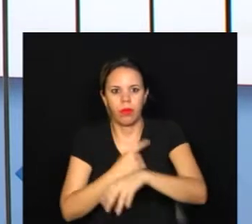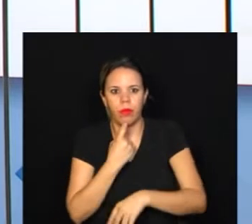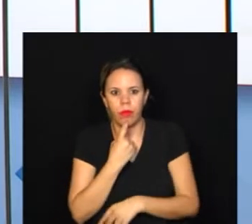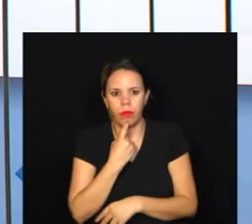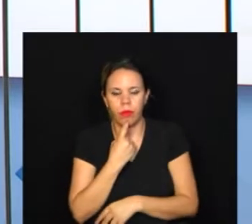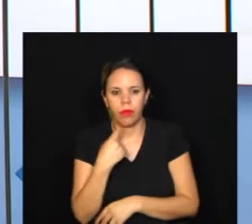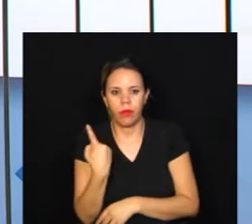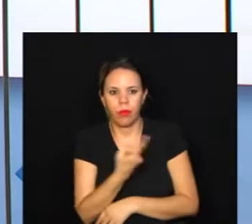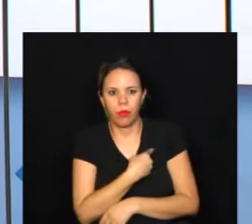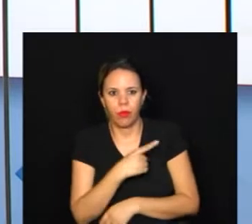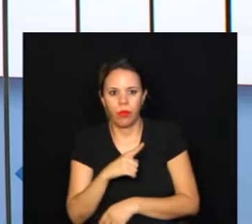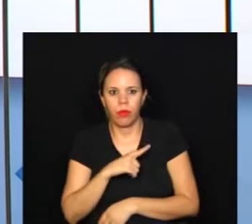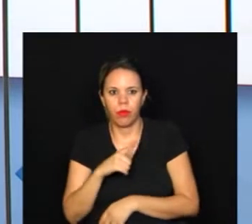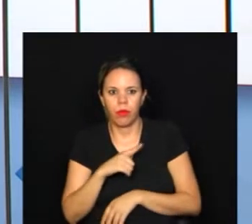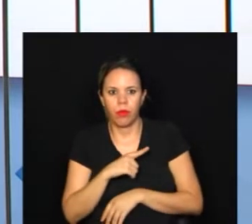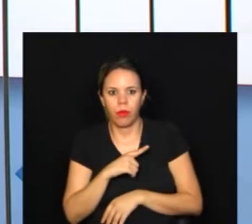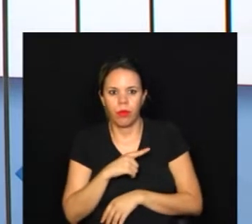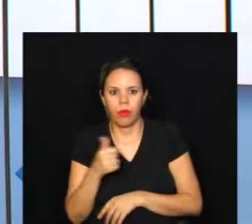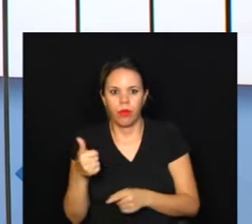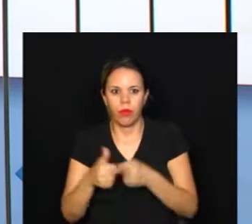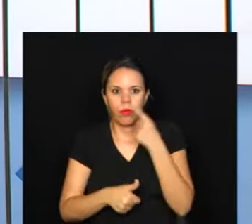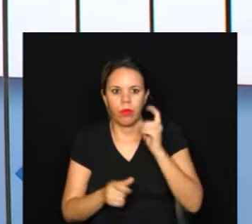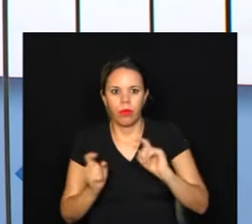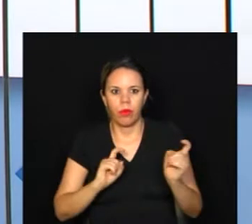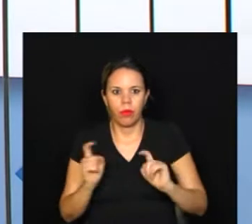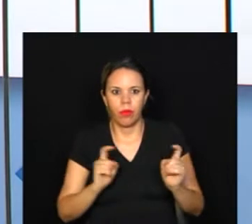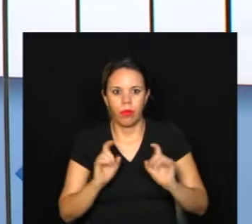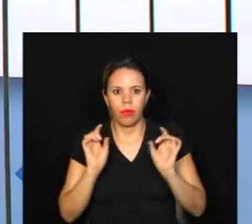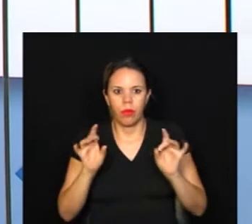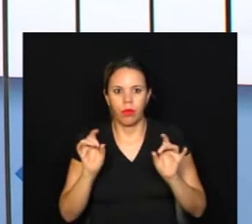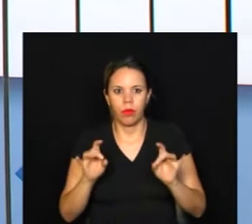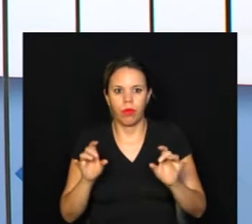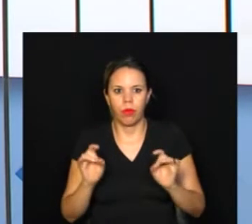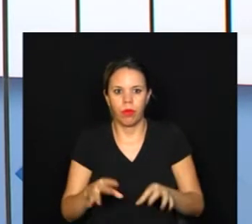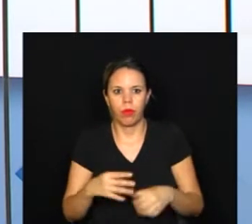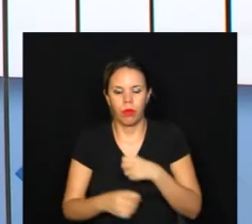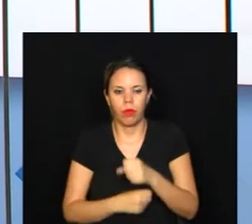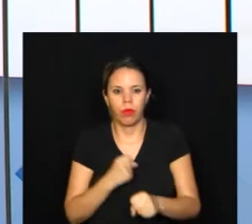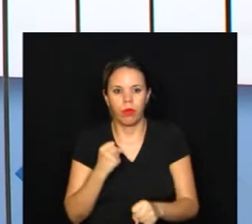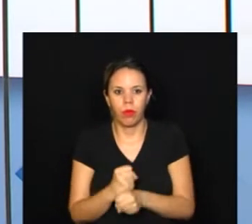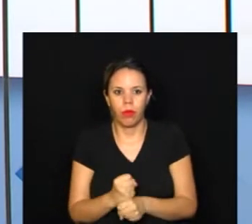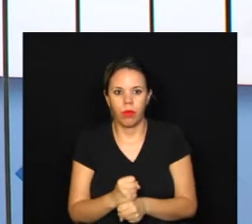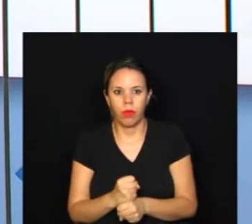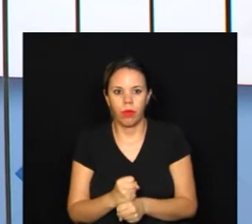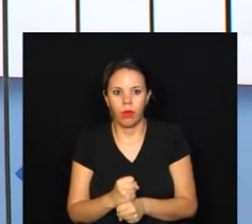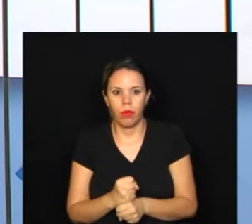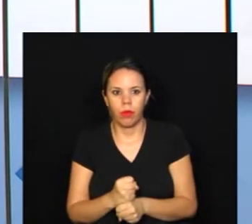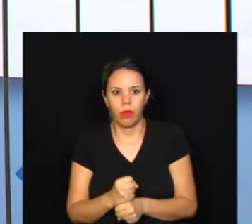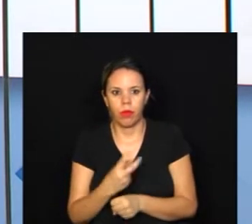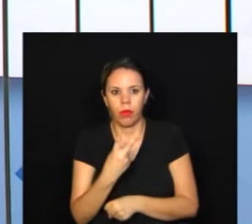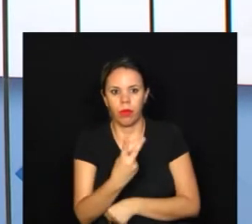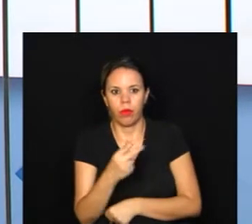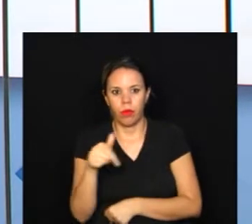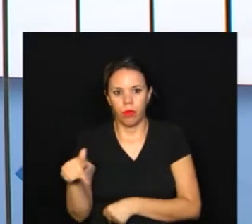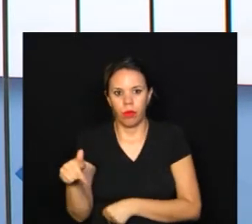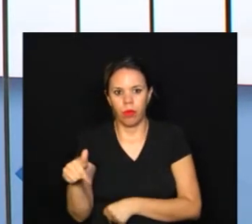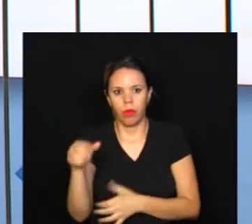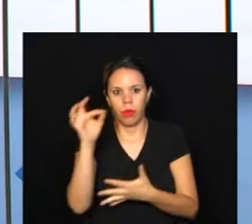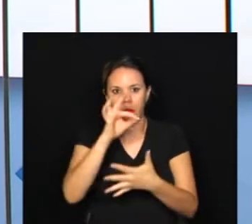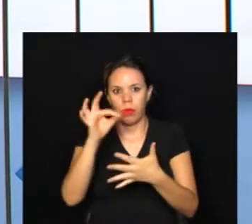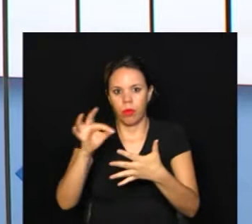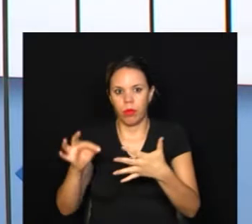é que nós teremos então a primeira reunião extraordinária do ano, com 27 itens